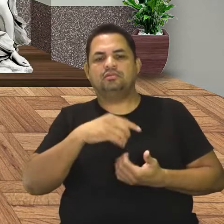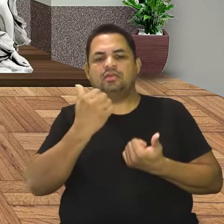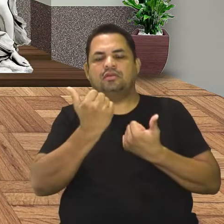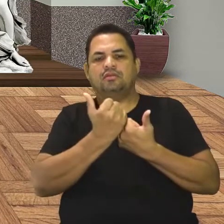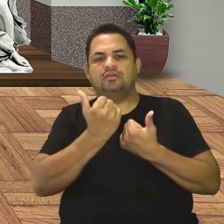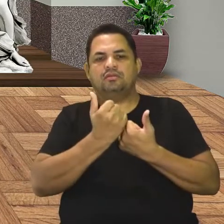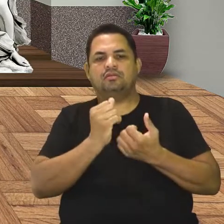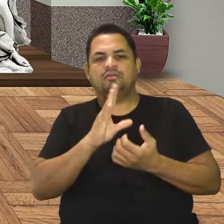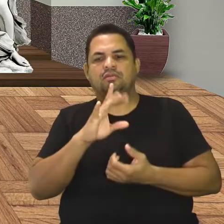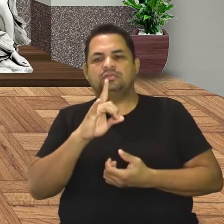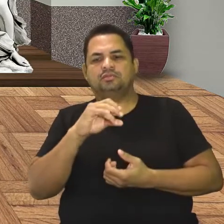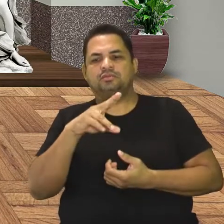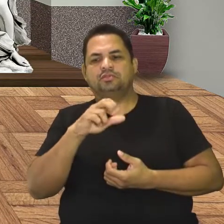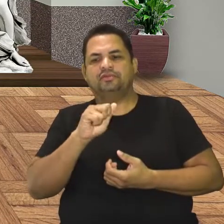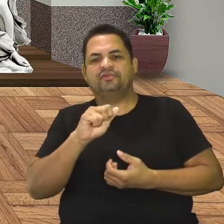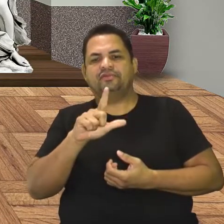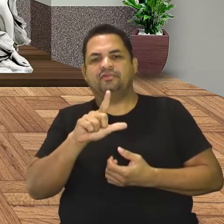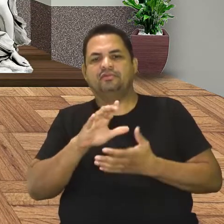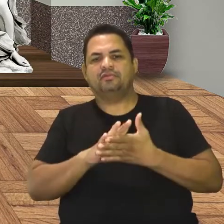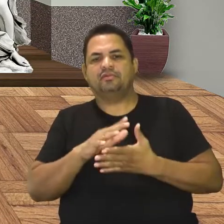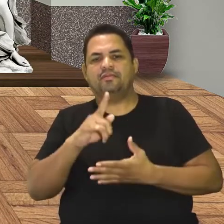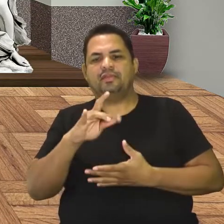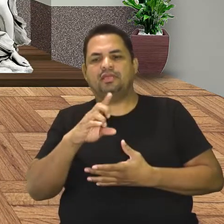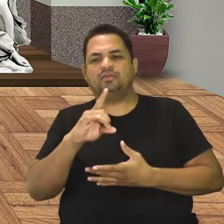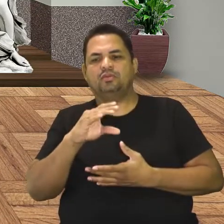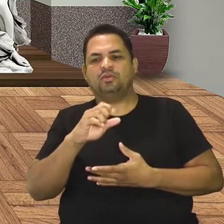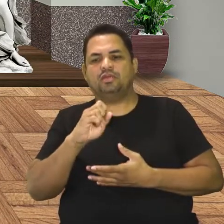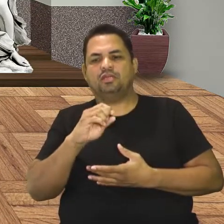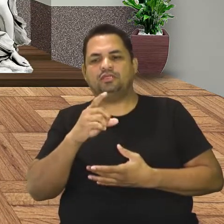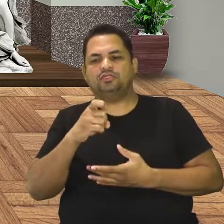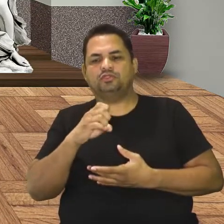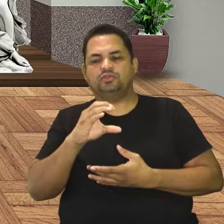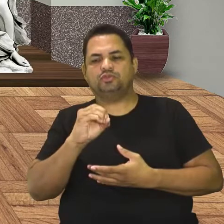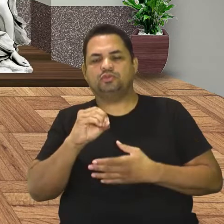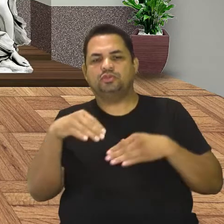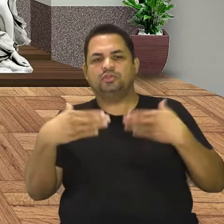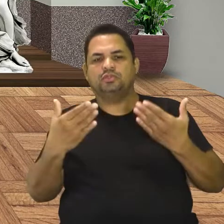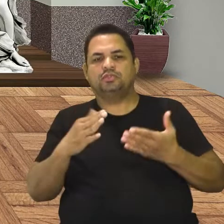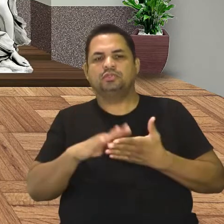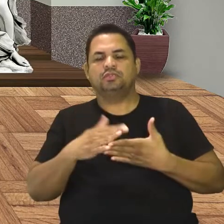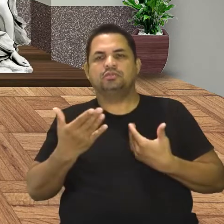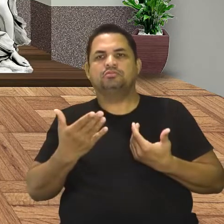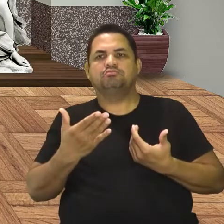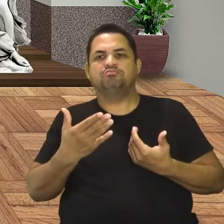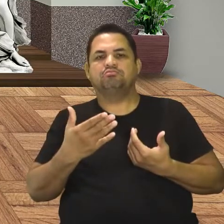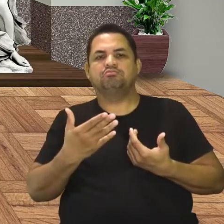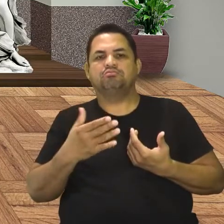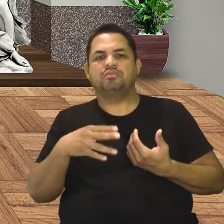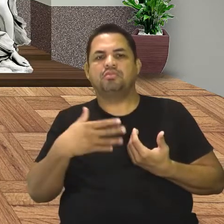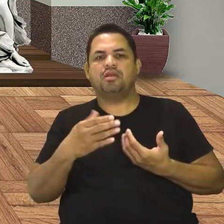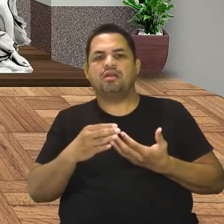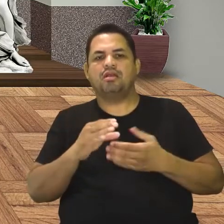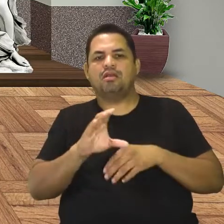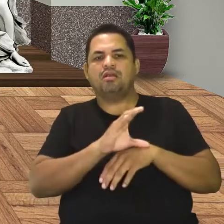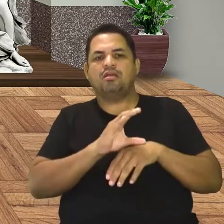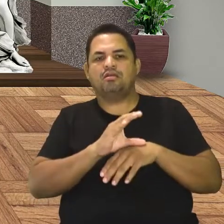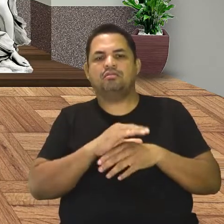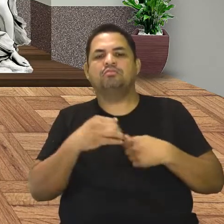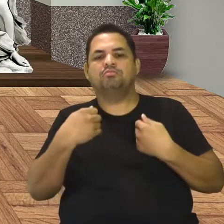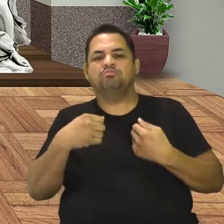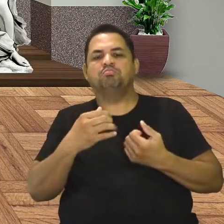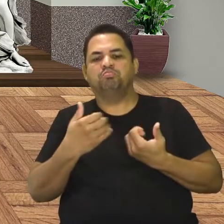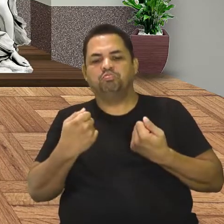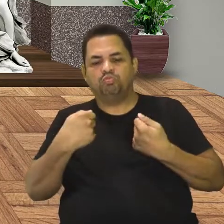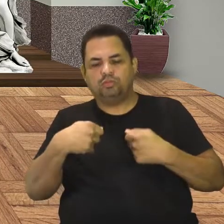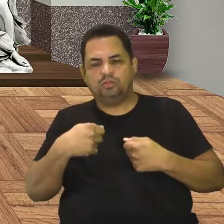vice que era civil, Pedro Aleixo. Com a doença de Costa e Silva, como diz qualquer constituição, o vice deve